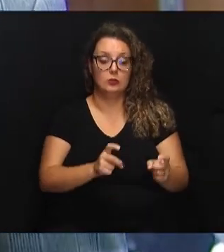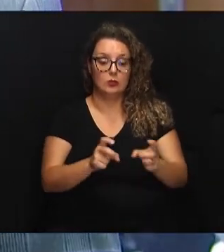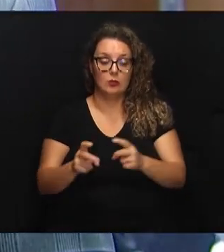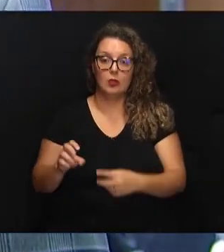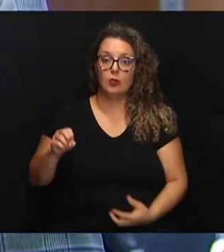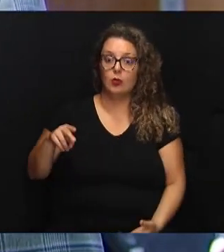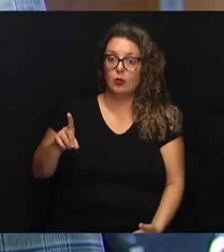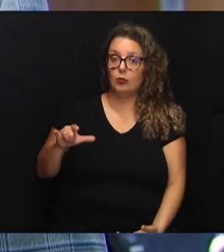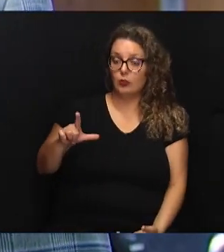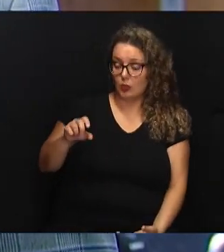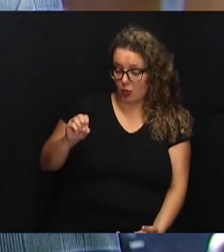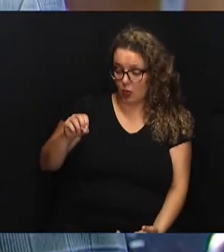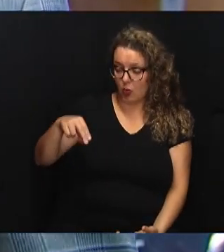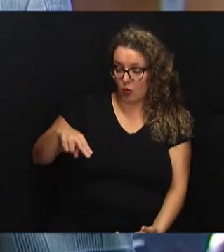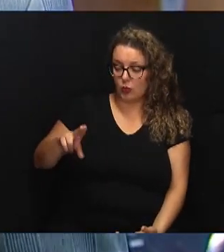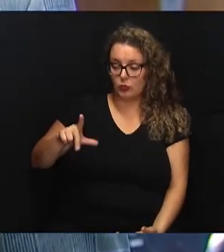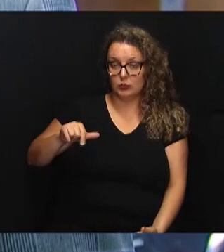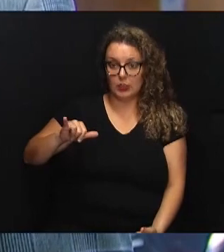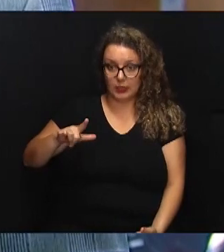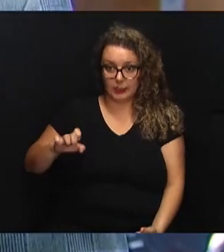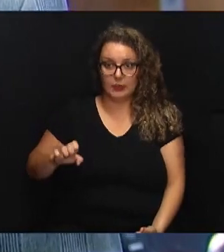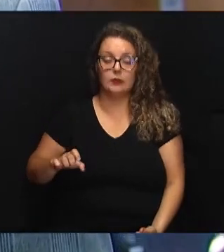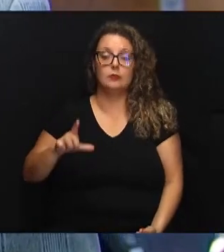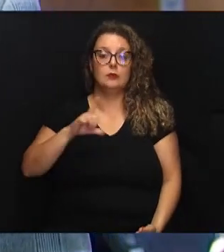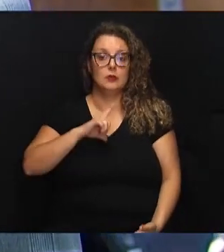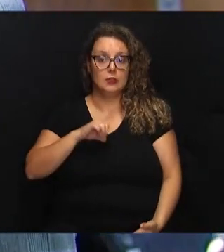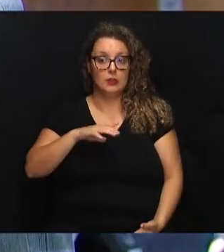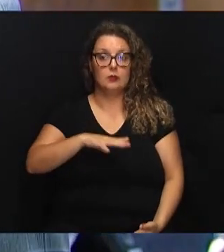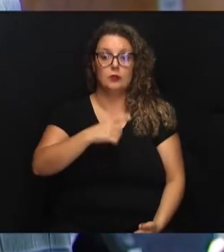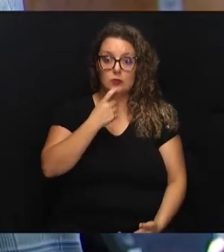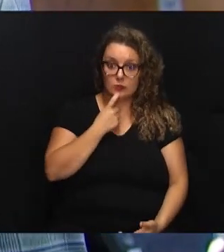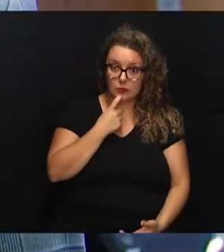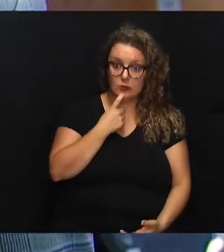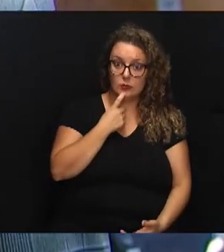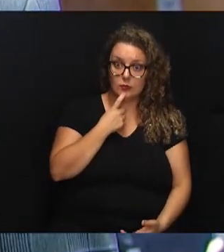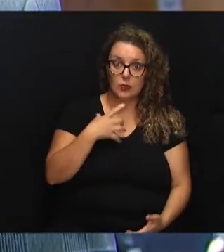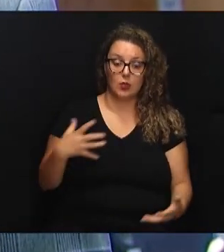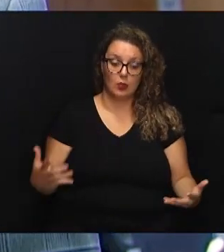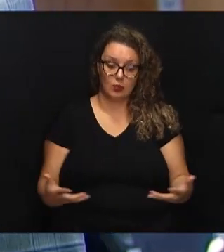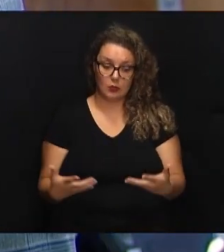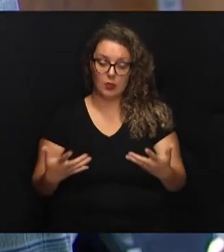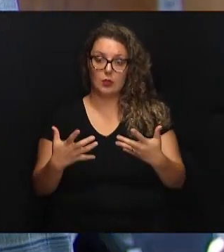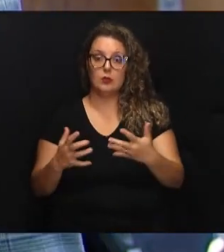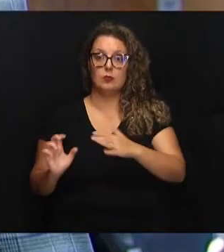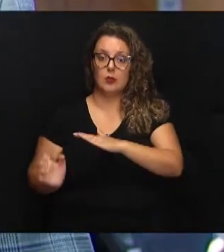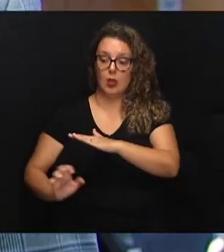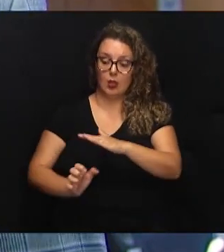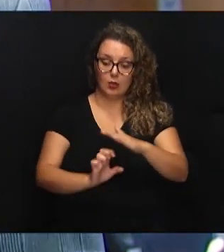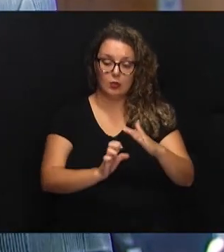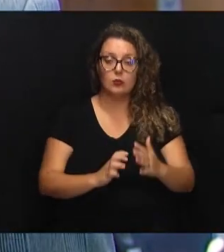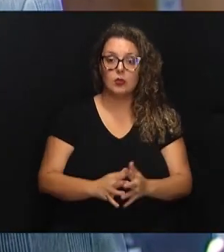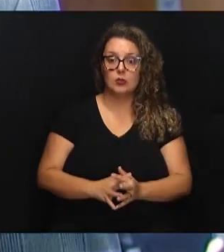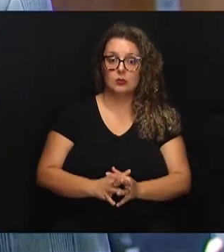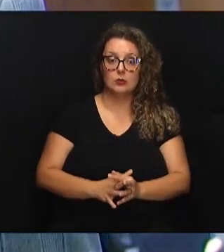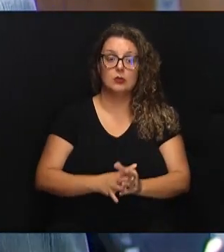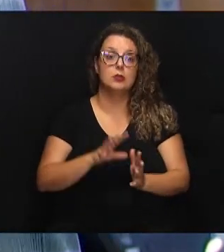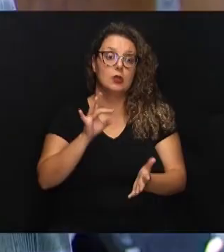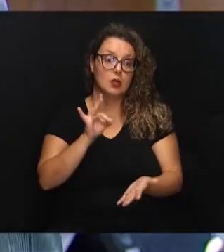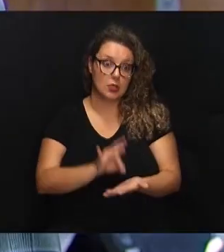online, então a gente precisa ter no município de Campinas um incentivo para as empresas que